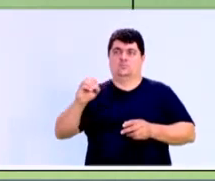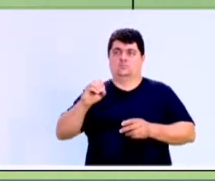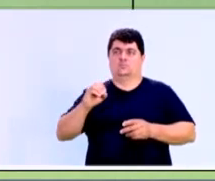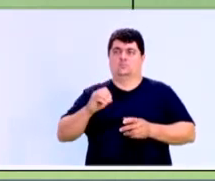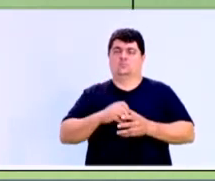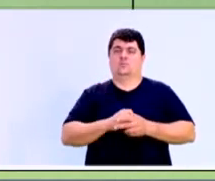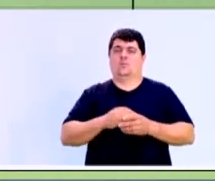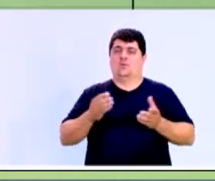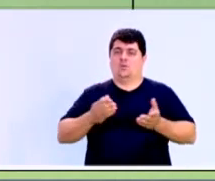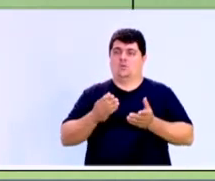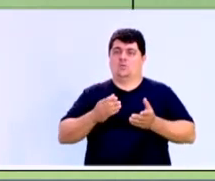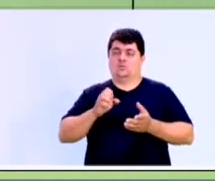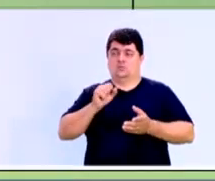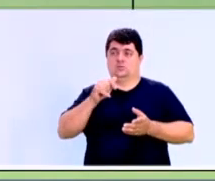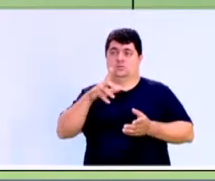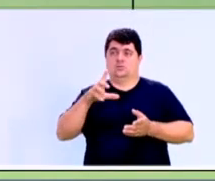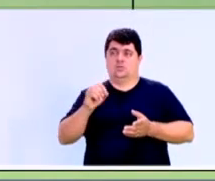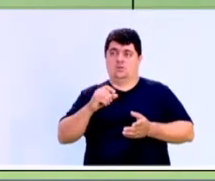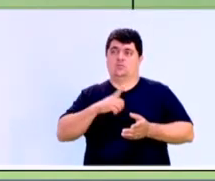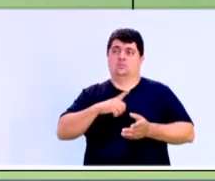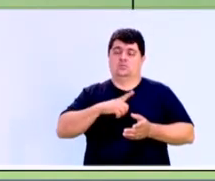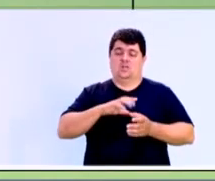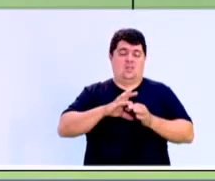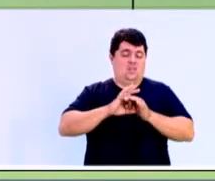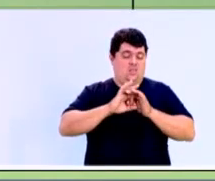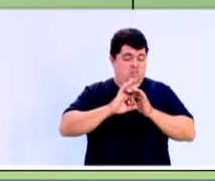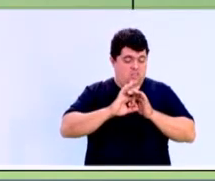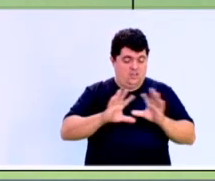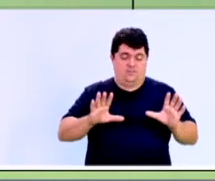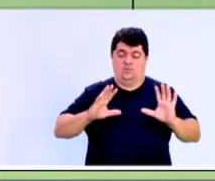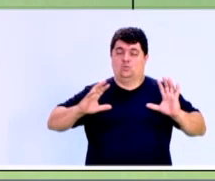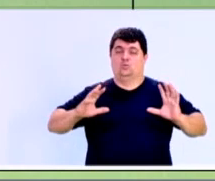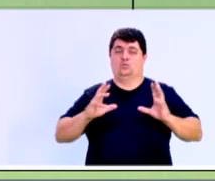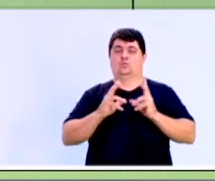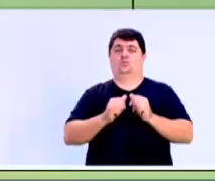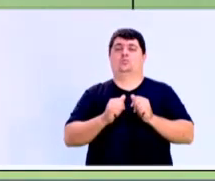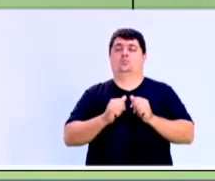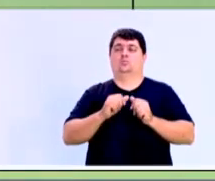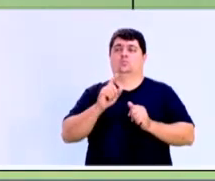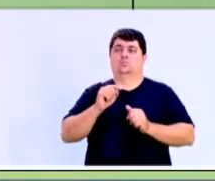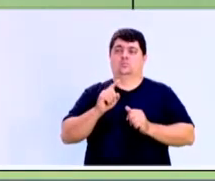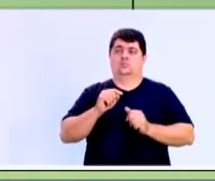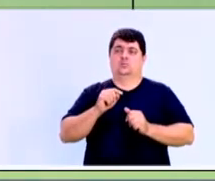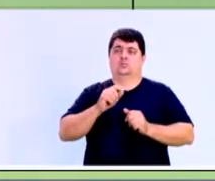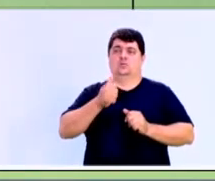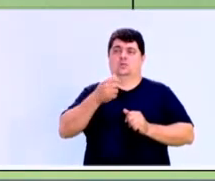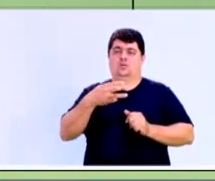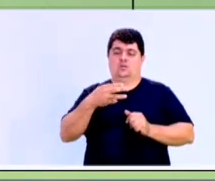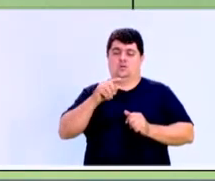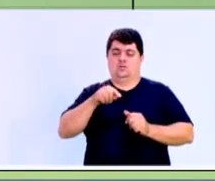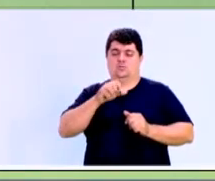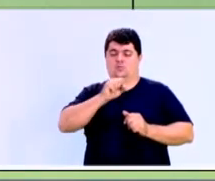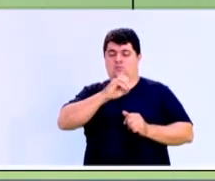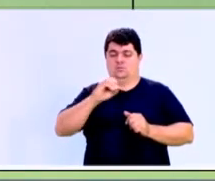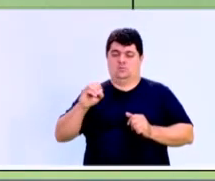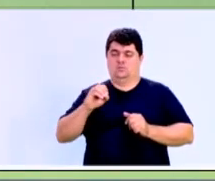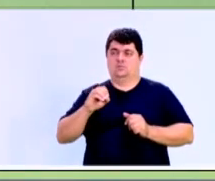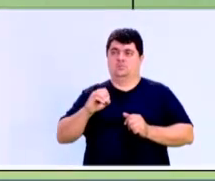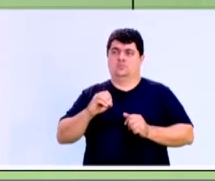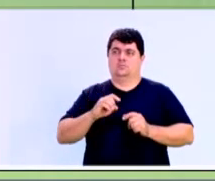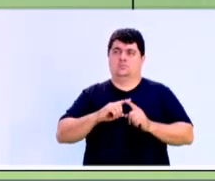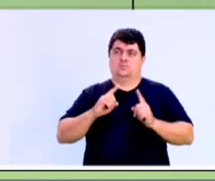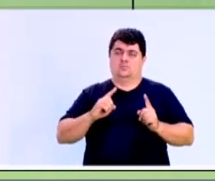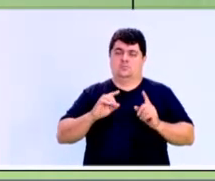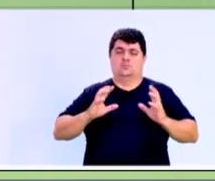13.800. Então, hoje, o saldo que eu tenho em tesouraria livre lá na parte financeira, é de 13.800. Mas de